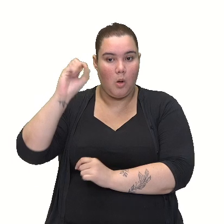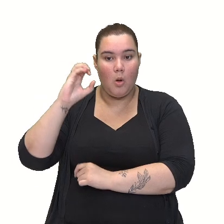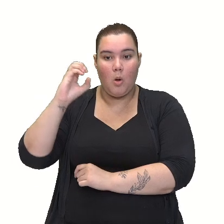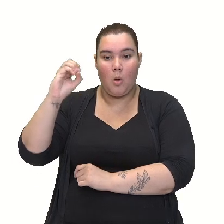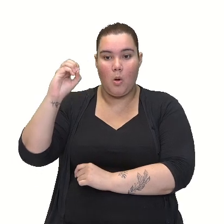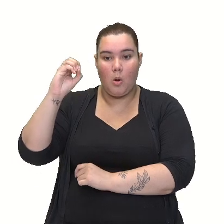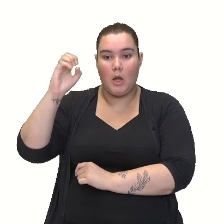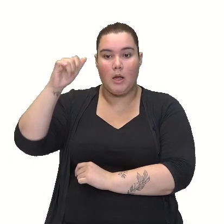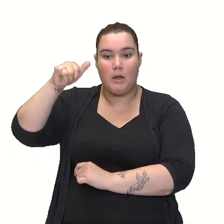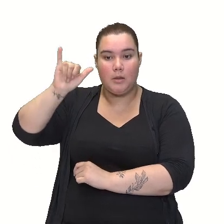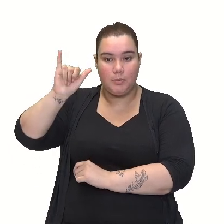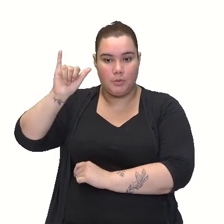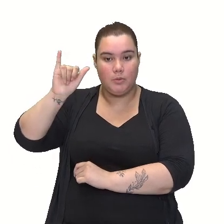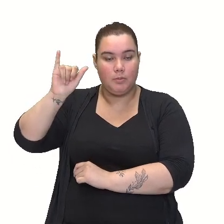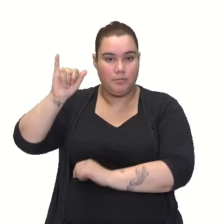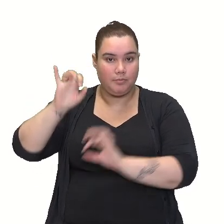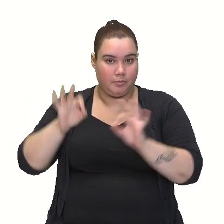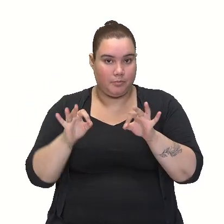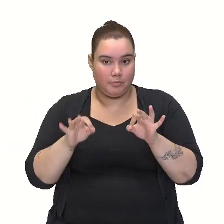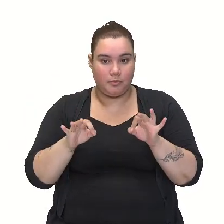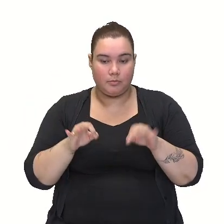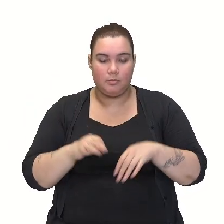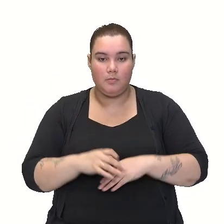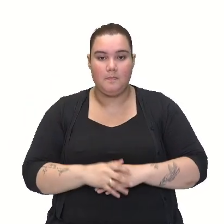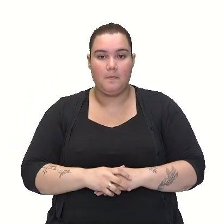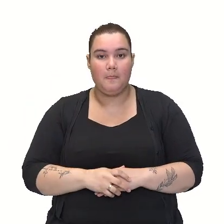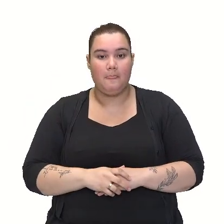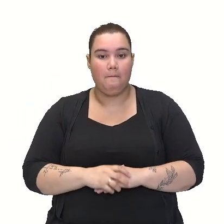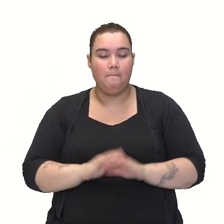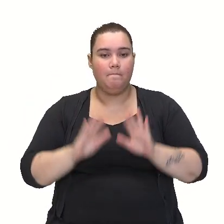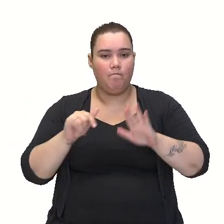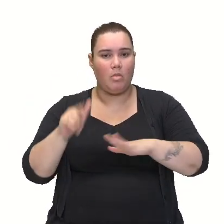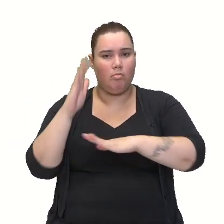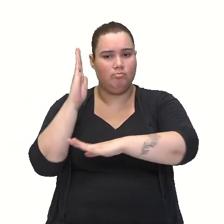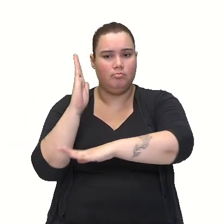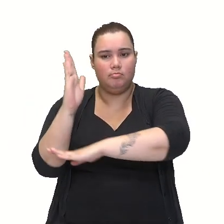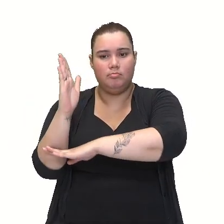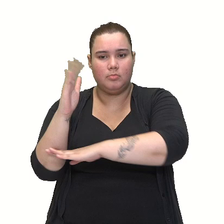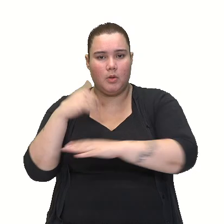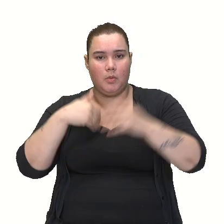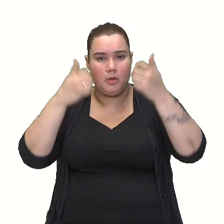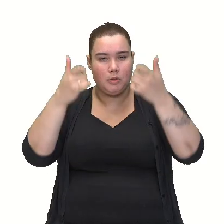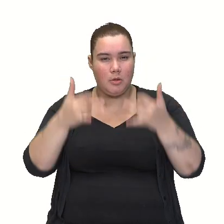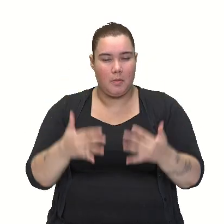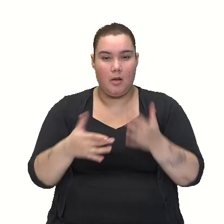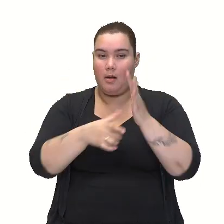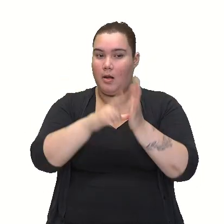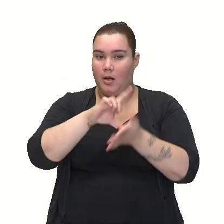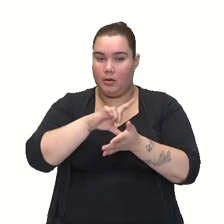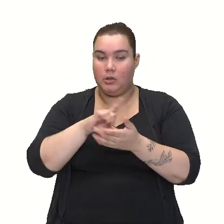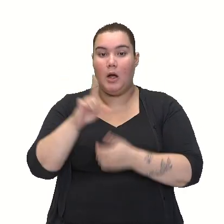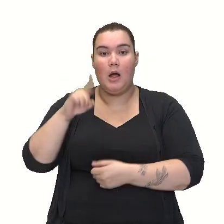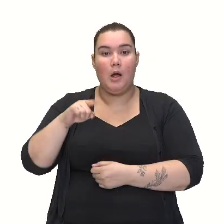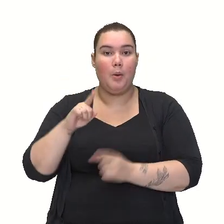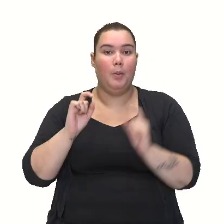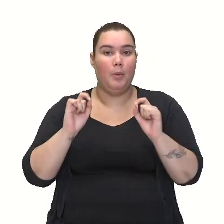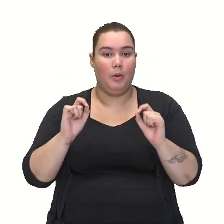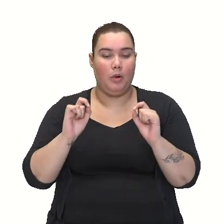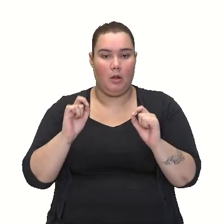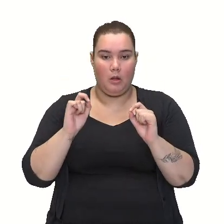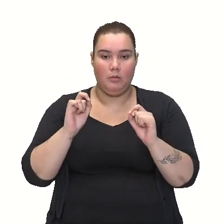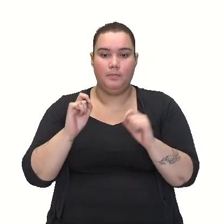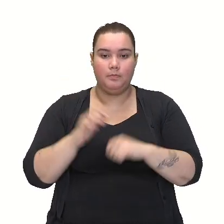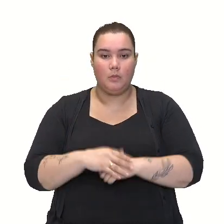OY. Ora, esse plano, como eu falei anteriormente, ele é a interseção